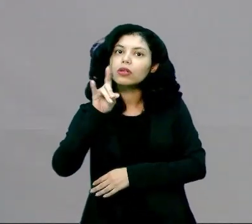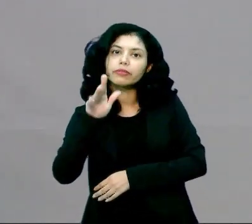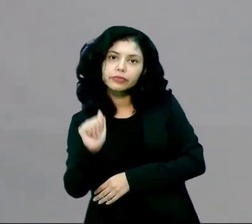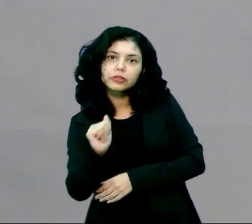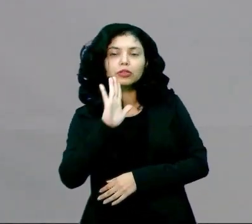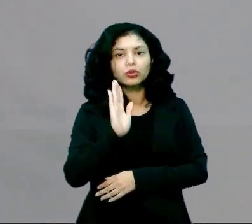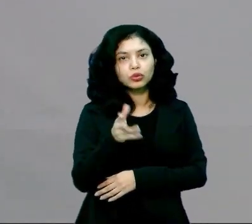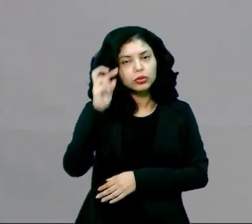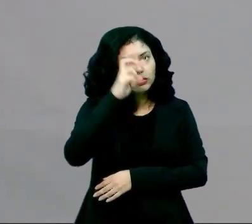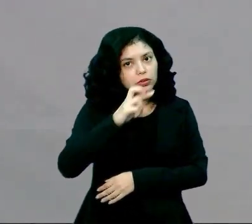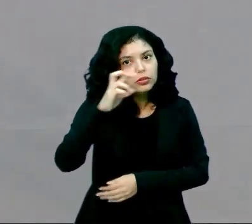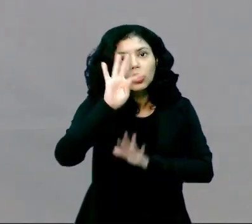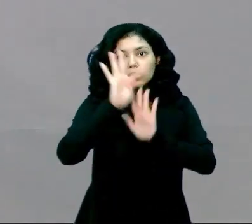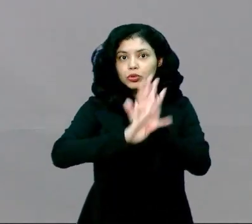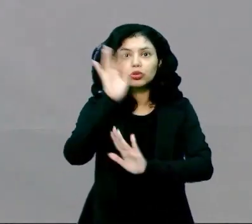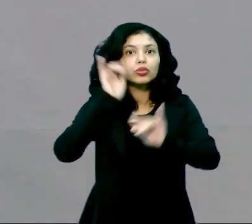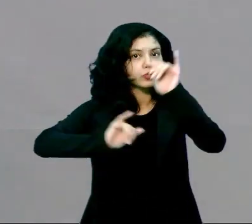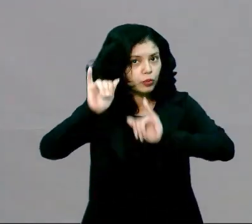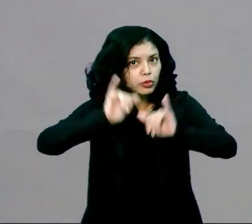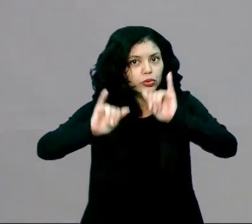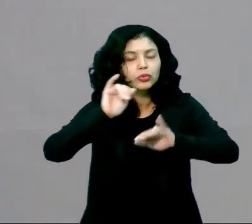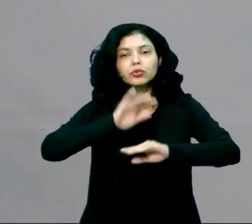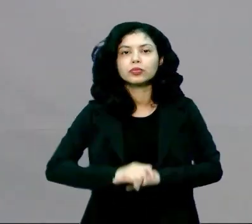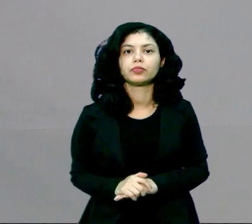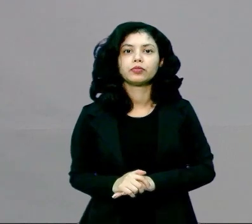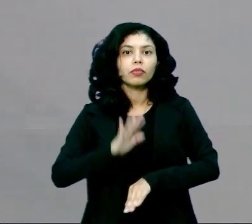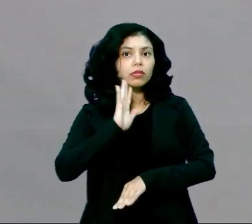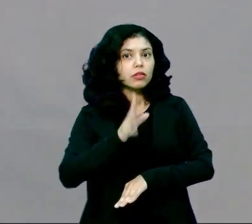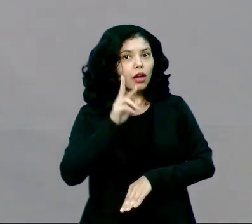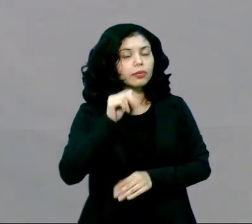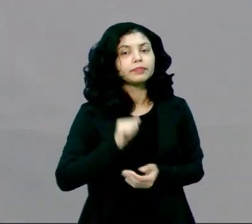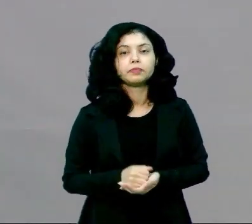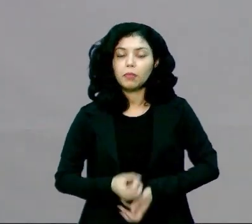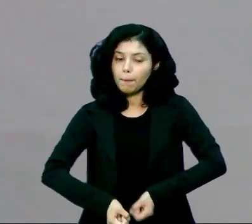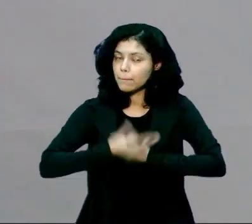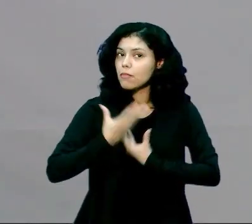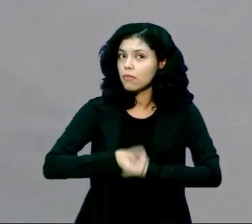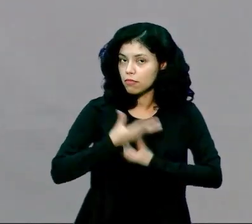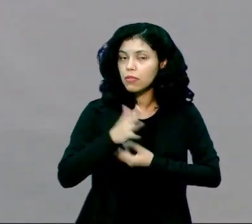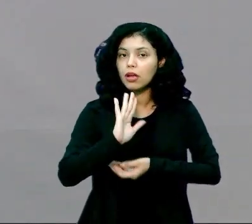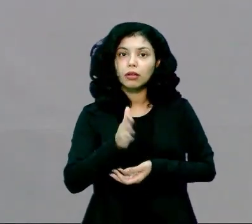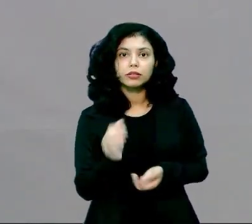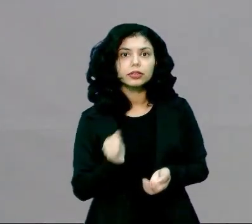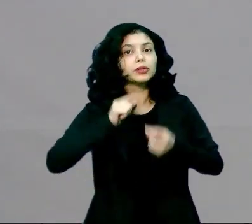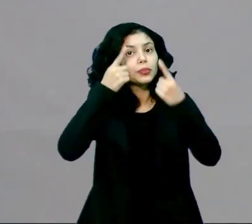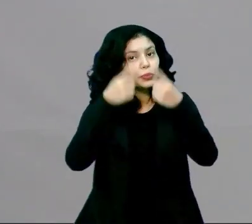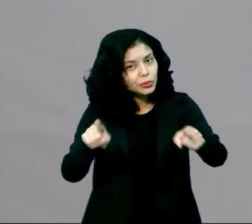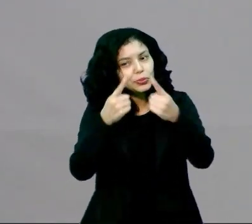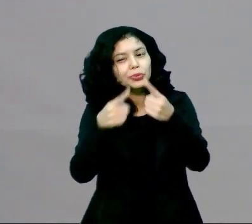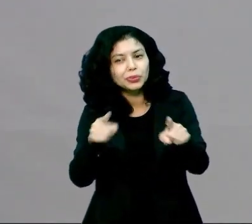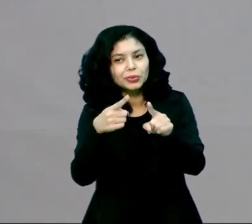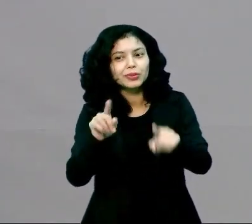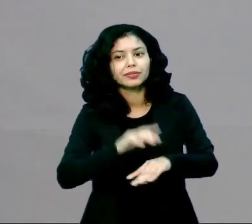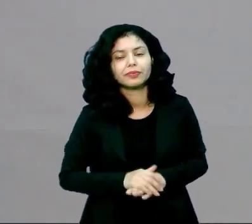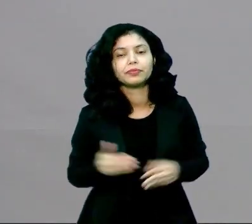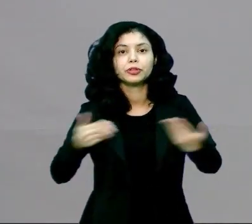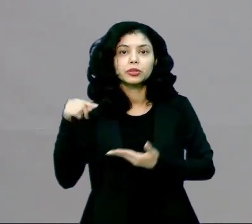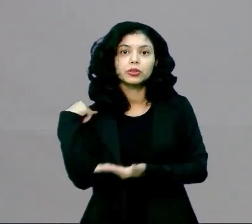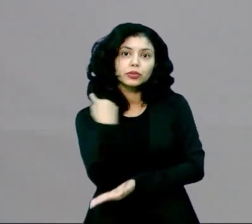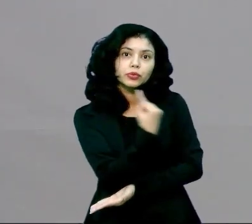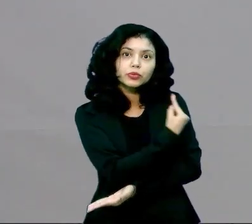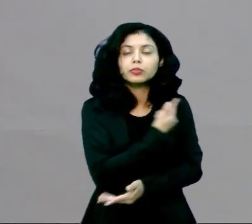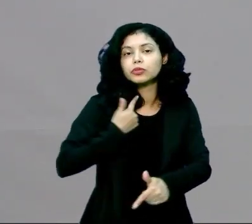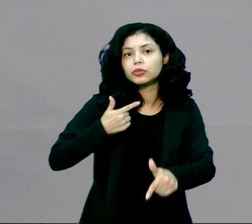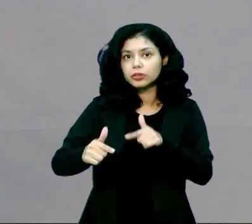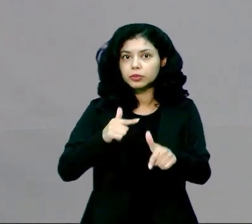biografias, já analisou textos informativos, já analisou poemas, já analisou músicas, né? E hoje nós